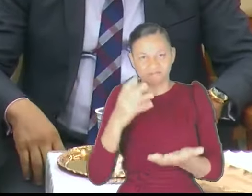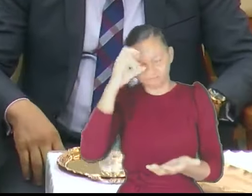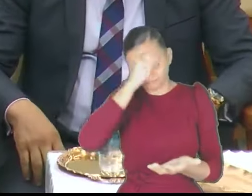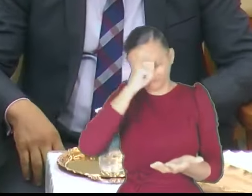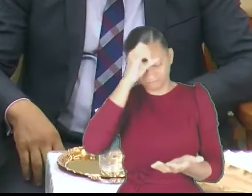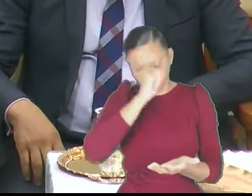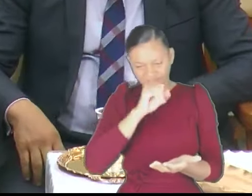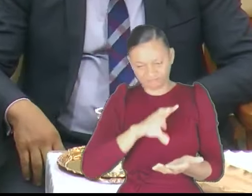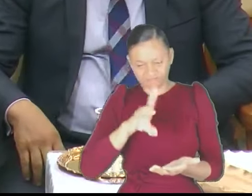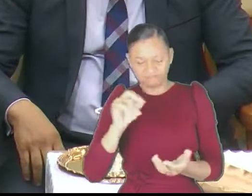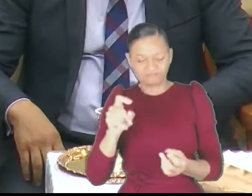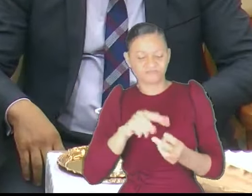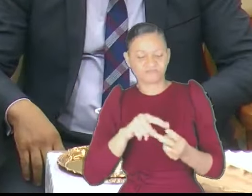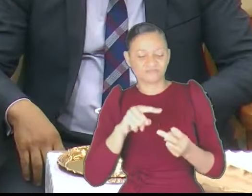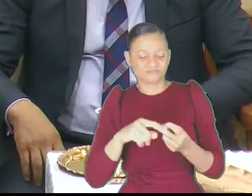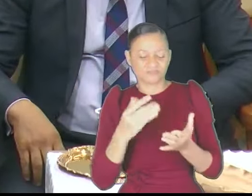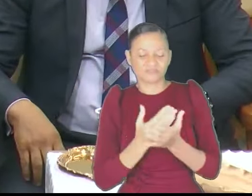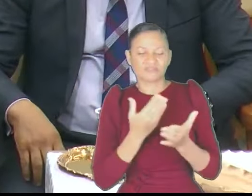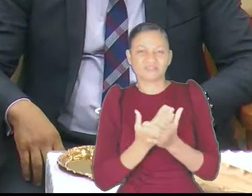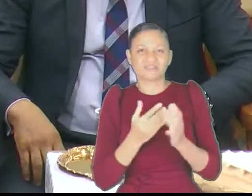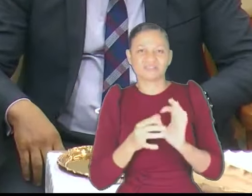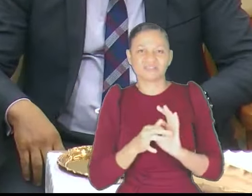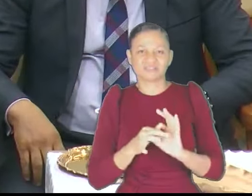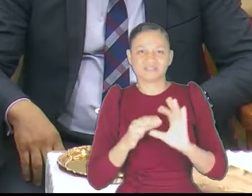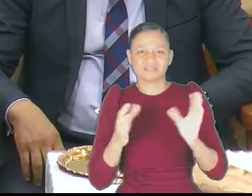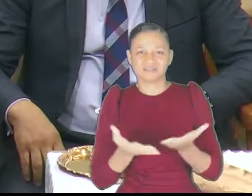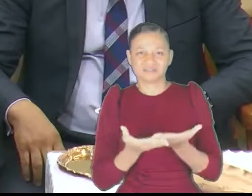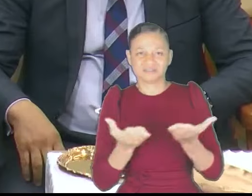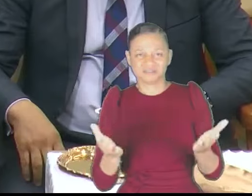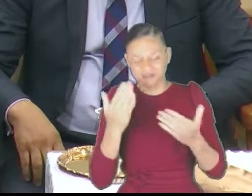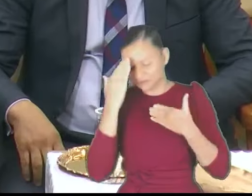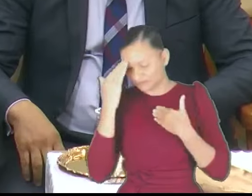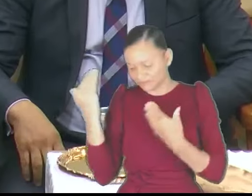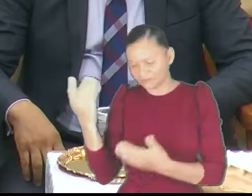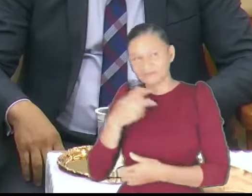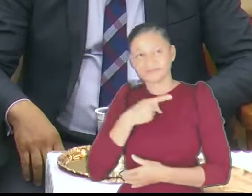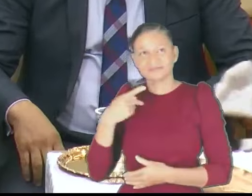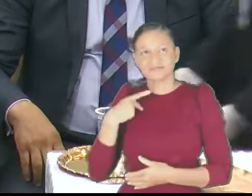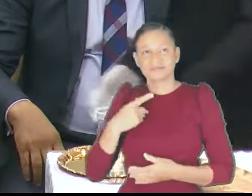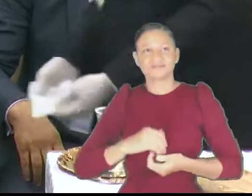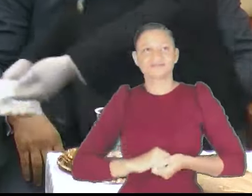isso nesse dia. Esses 2 livros estarão à disposição de vocês no final do culto. Muito obrigado, pastor.